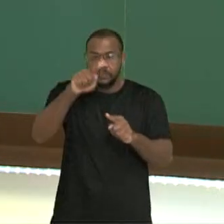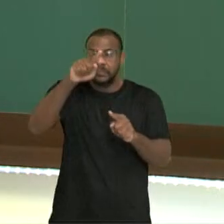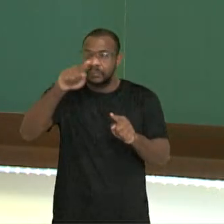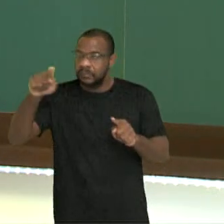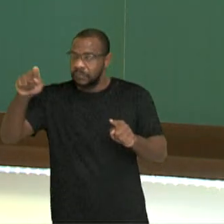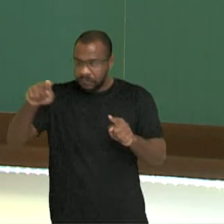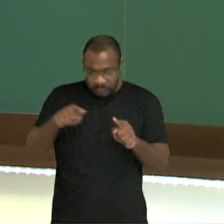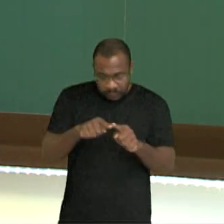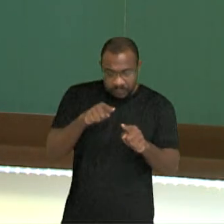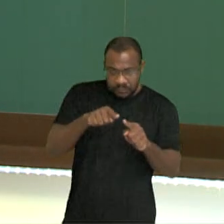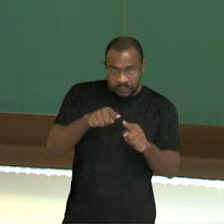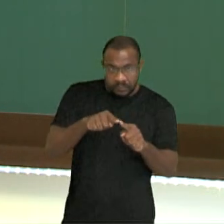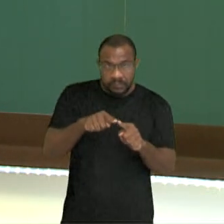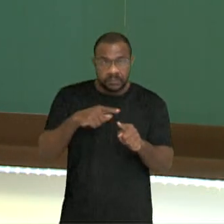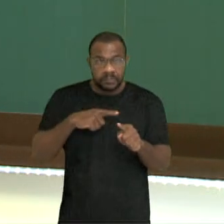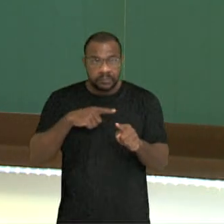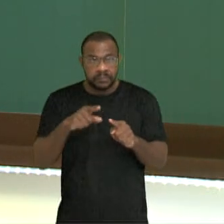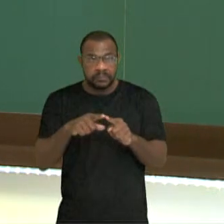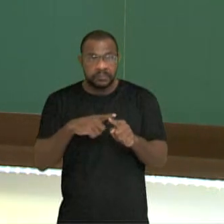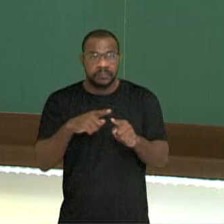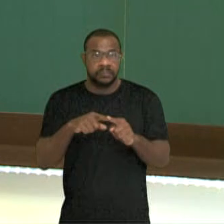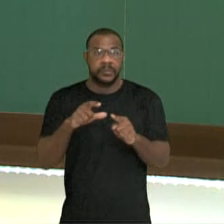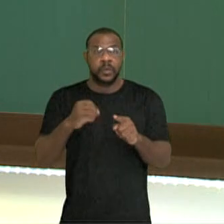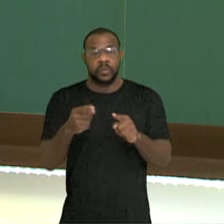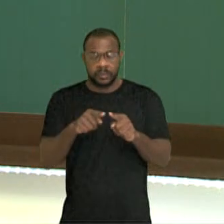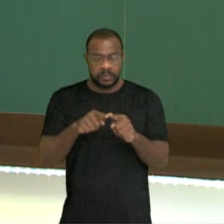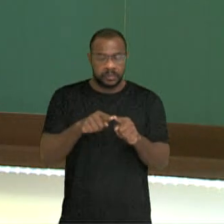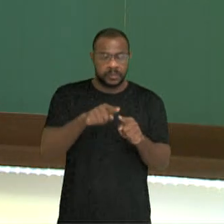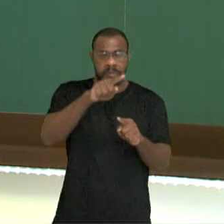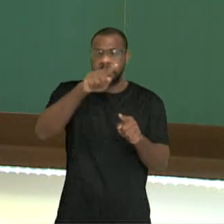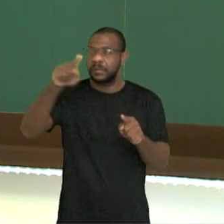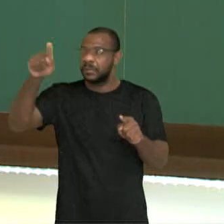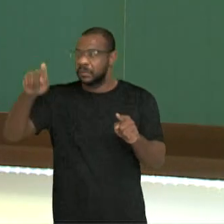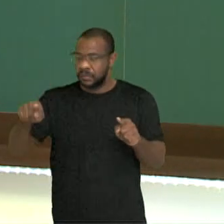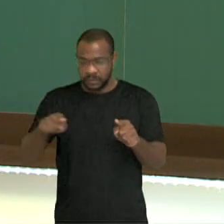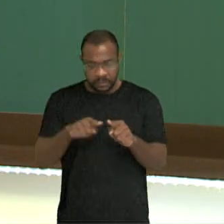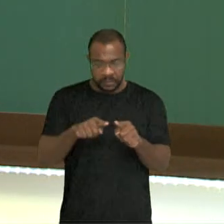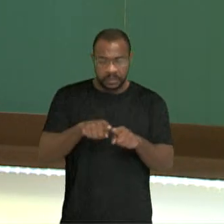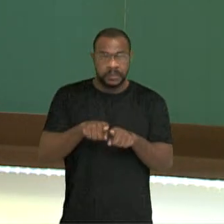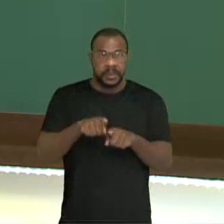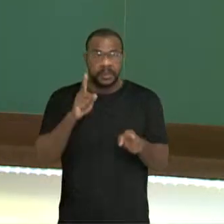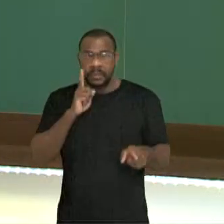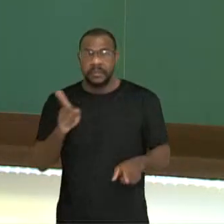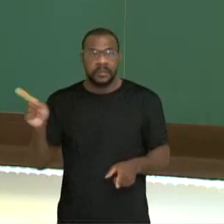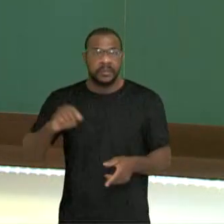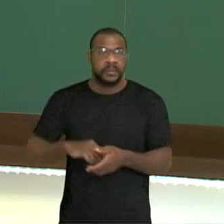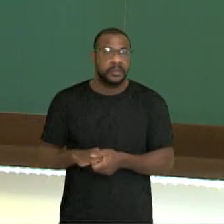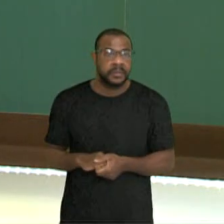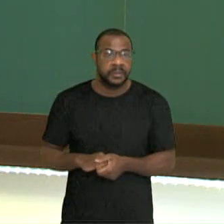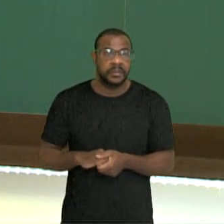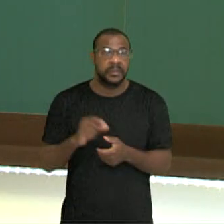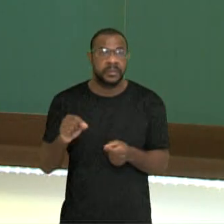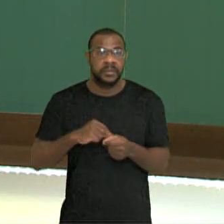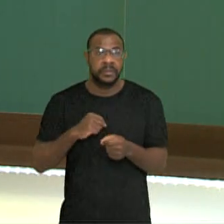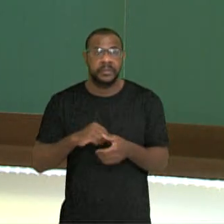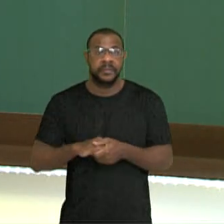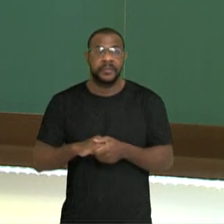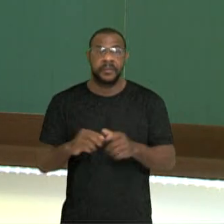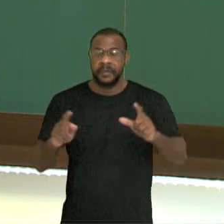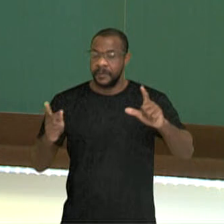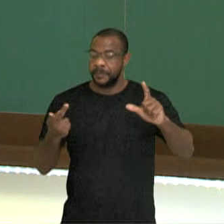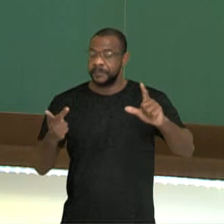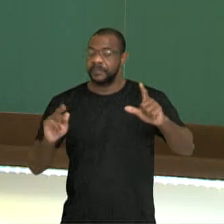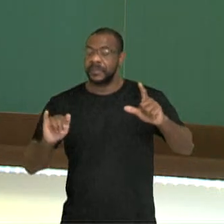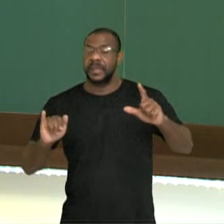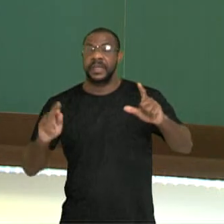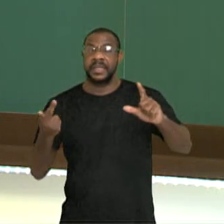exatamente um triângulo retângulo, e um triângulo retângulo, para nós, lembra o Teorema de Pitágoras, que é o quê? Hipotenusa ao quadrado